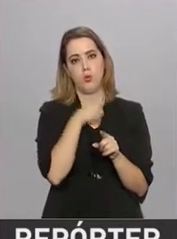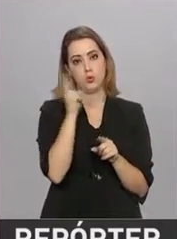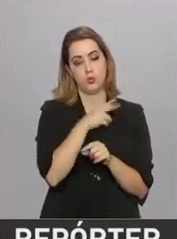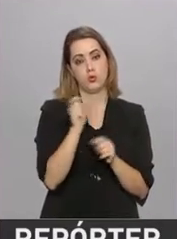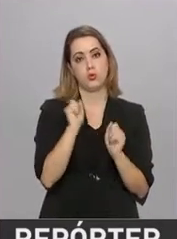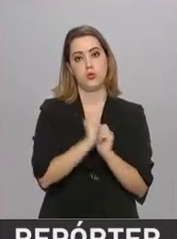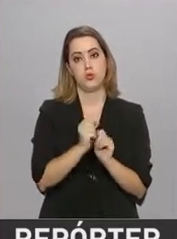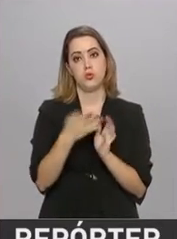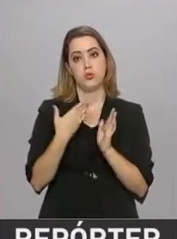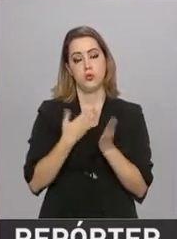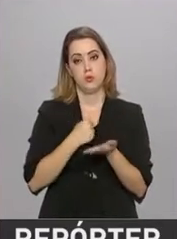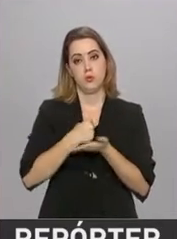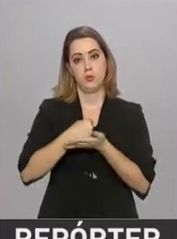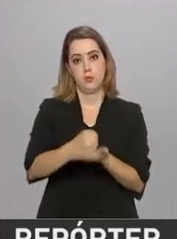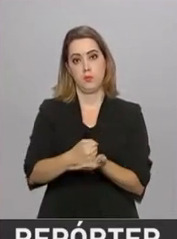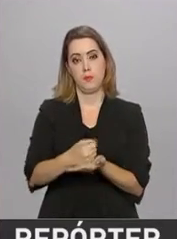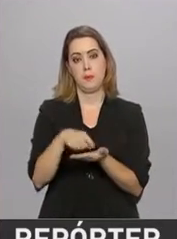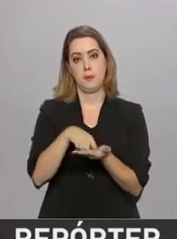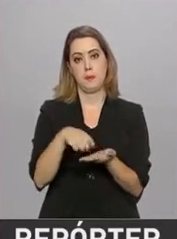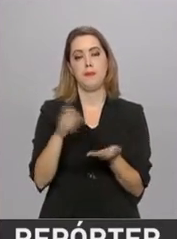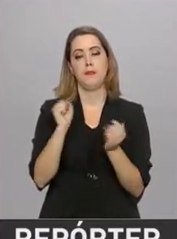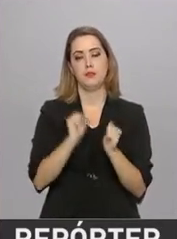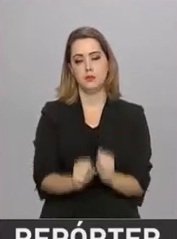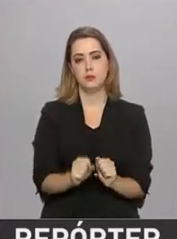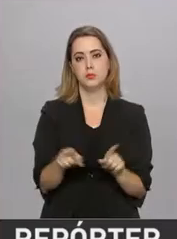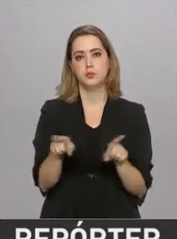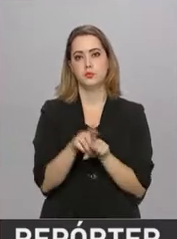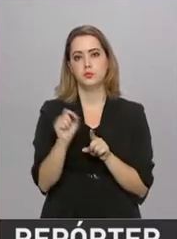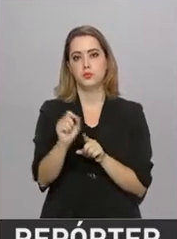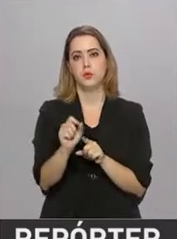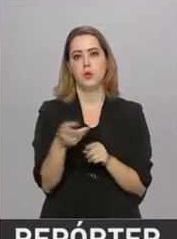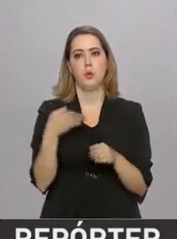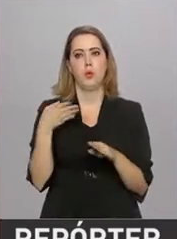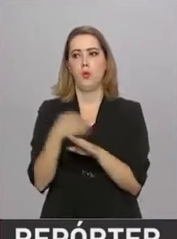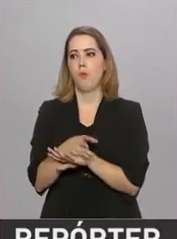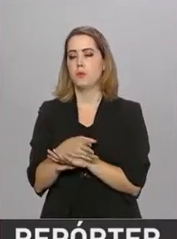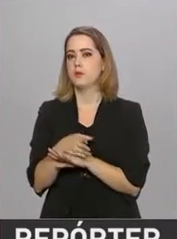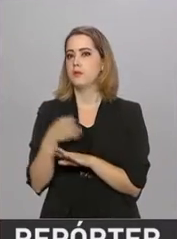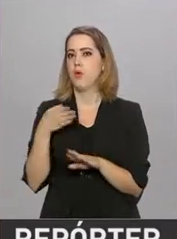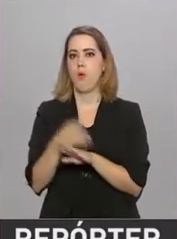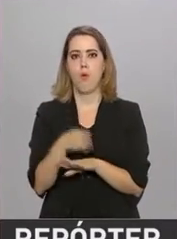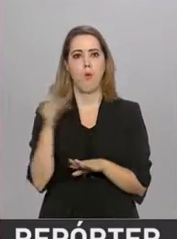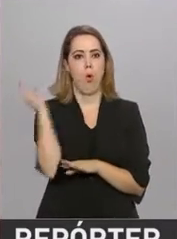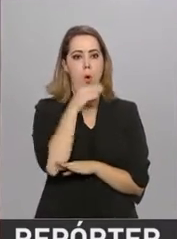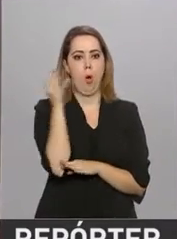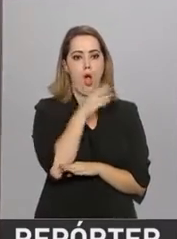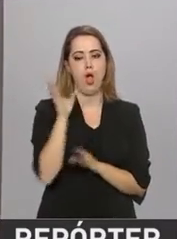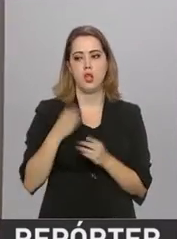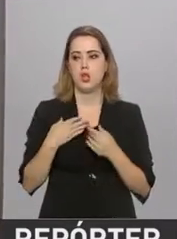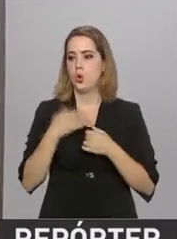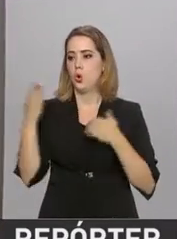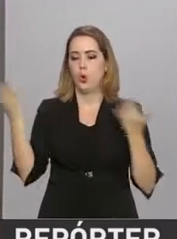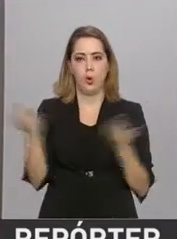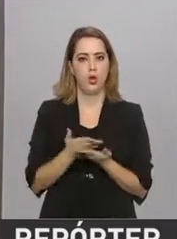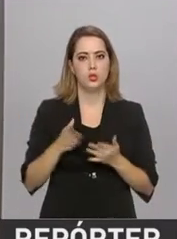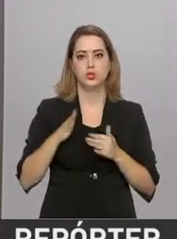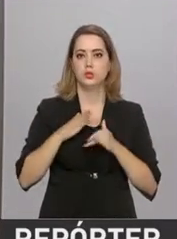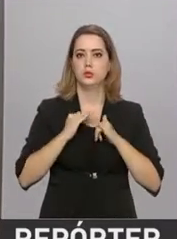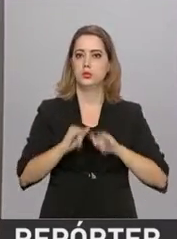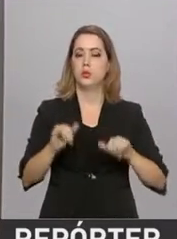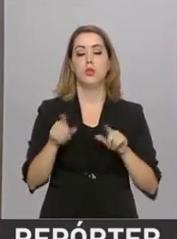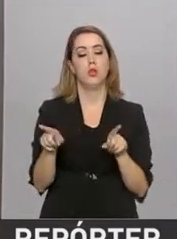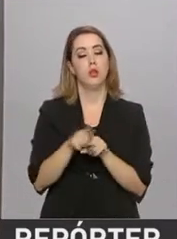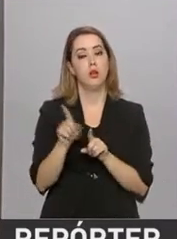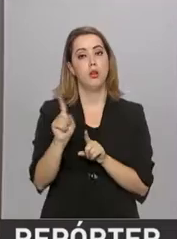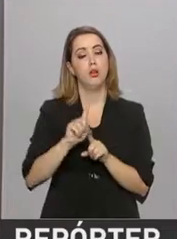emitir essa carteira manual é que eu não preciso correr os postos nessa aí todo mundo hoje para ser atendido teremos esse